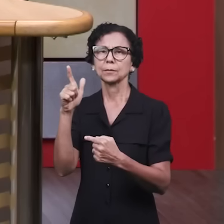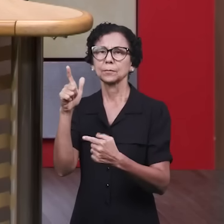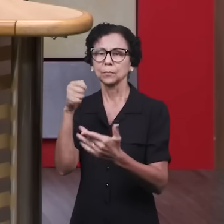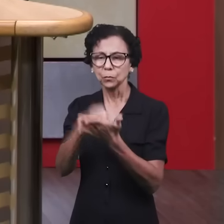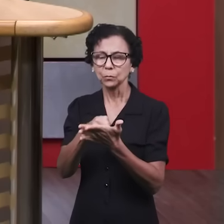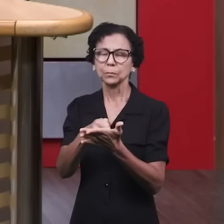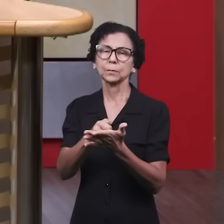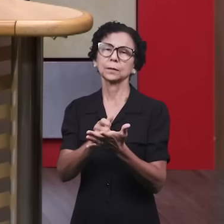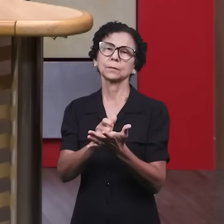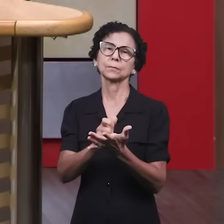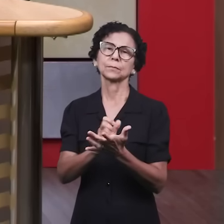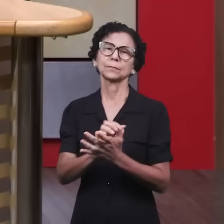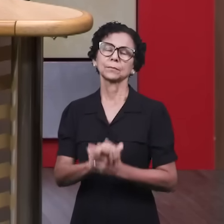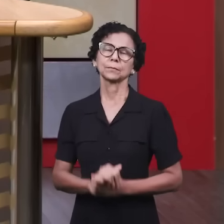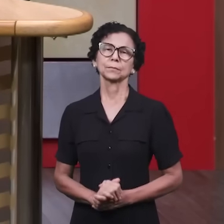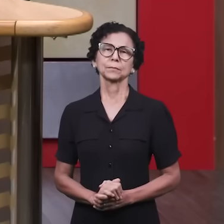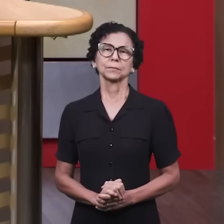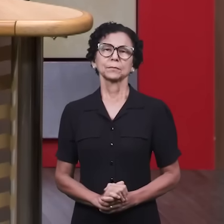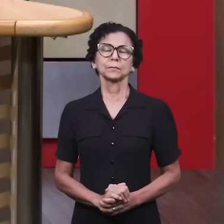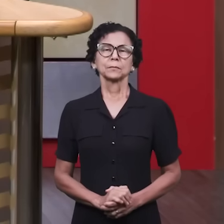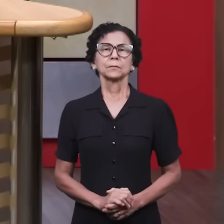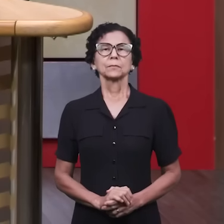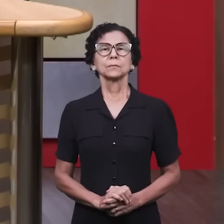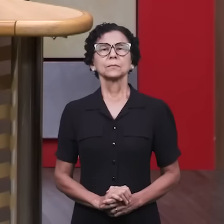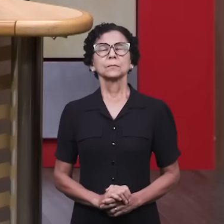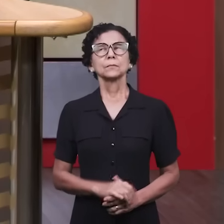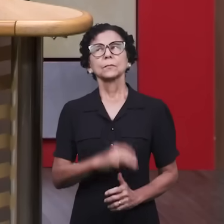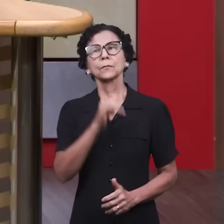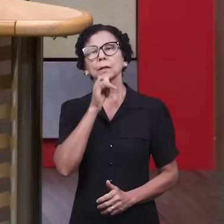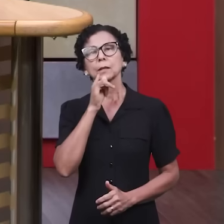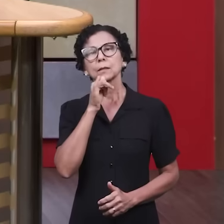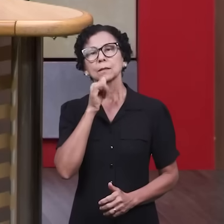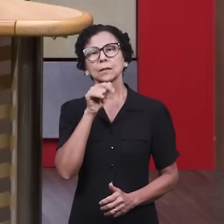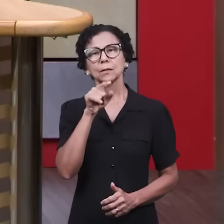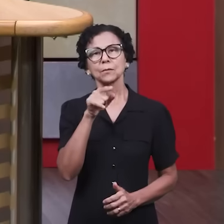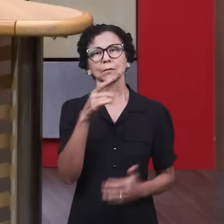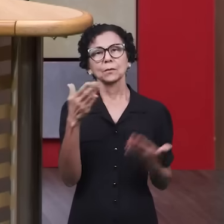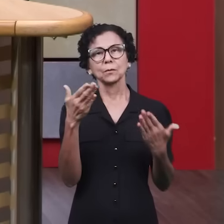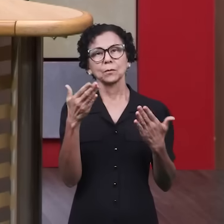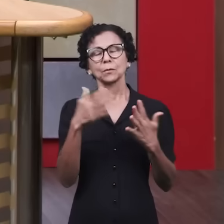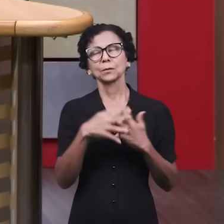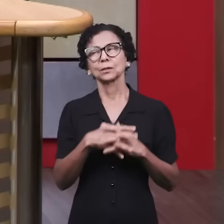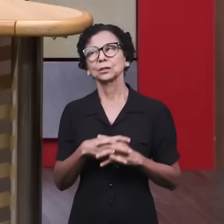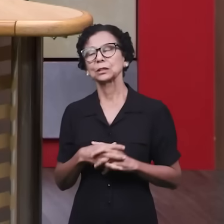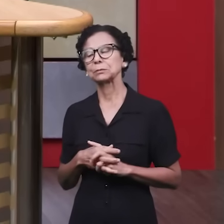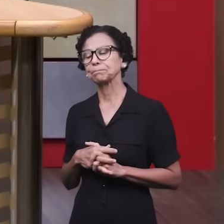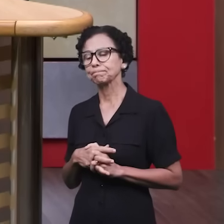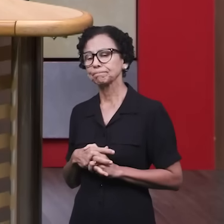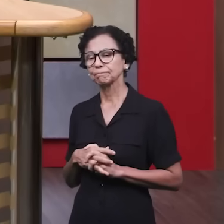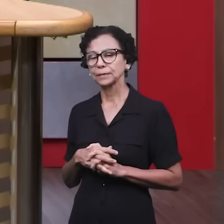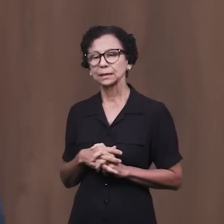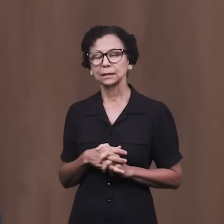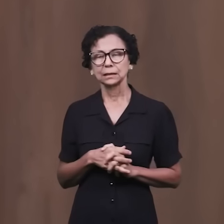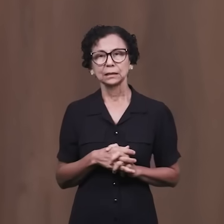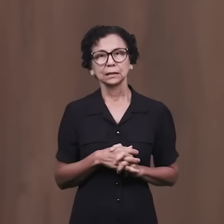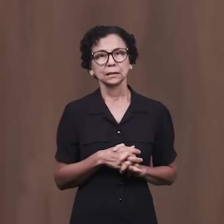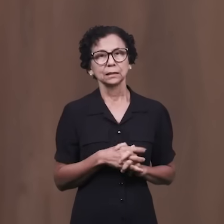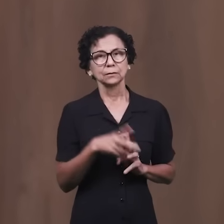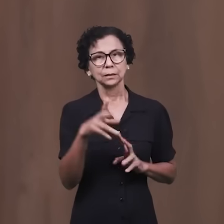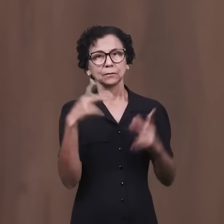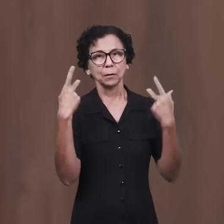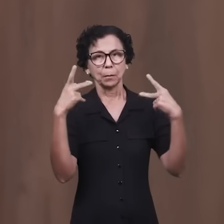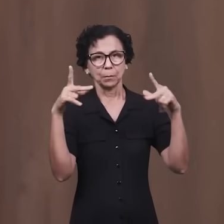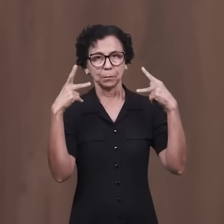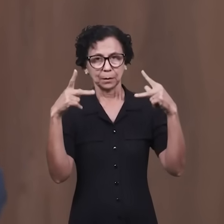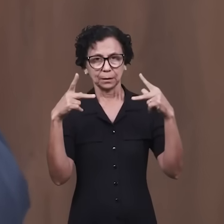viva. Então, por exemplo, quando você hoje você vai para uma mensagem, o texto está